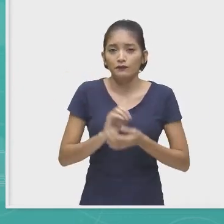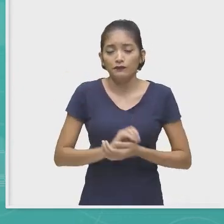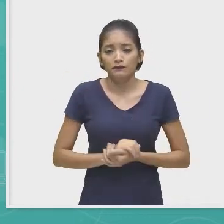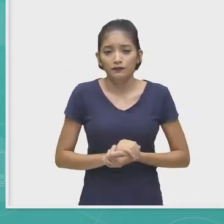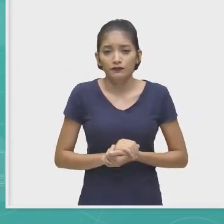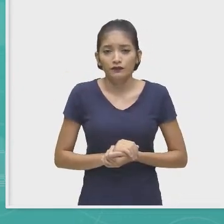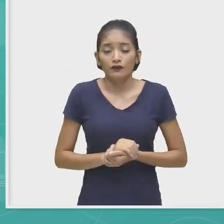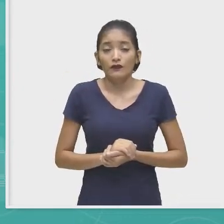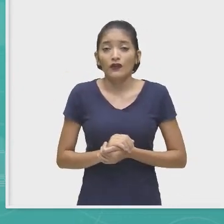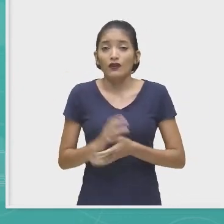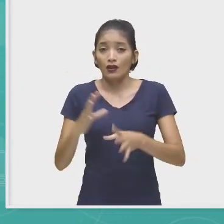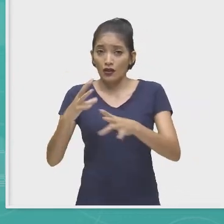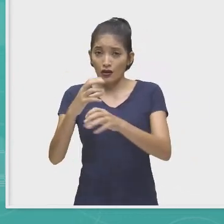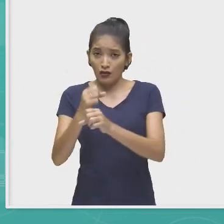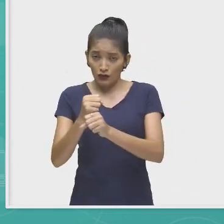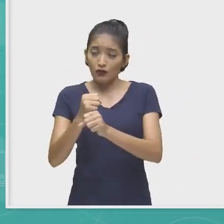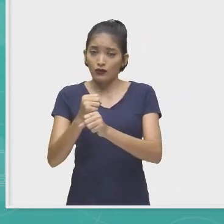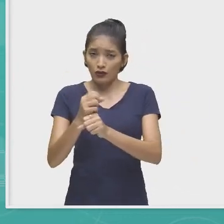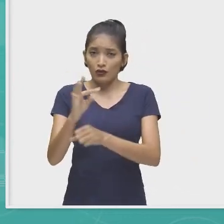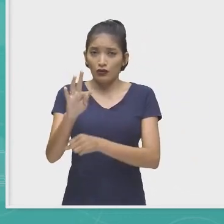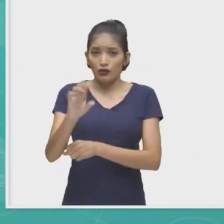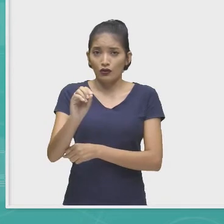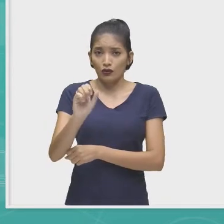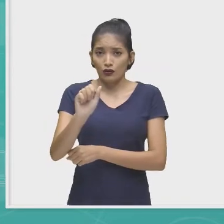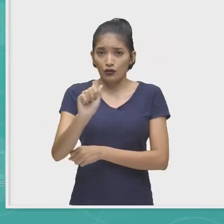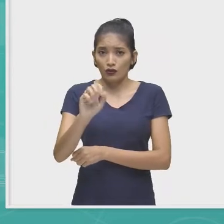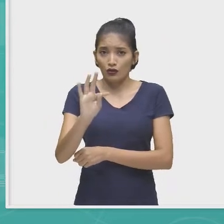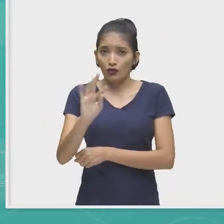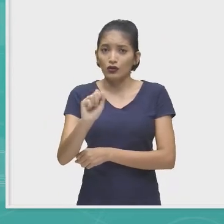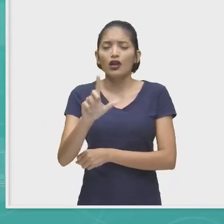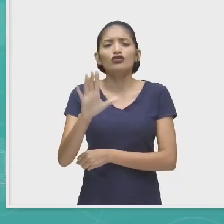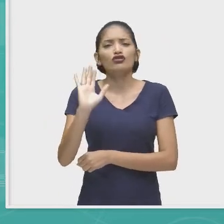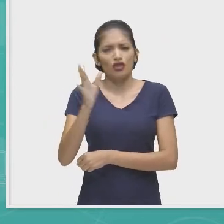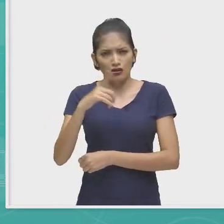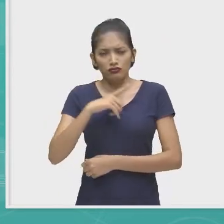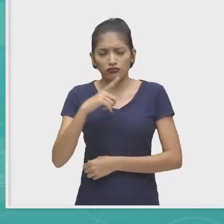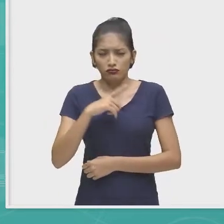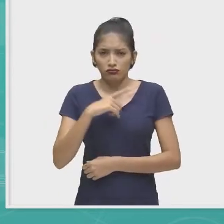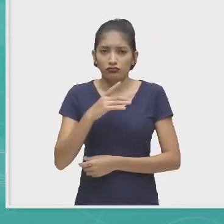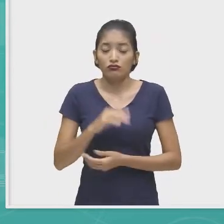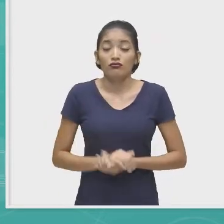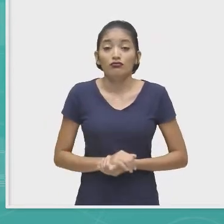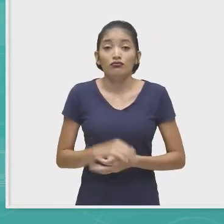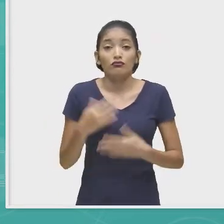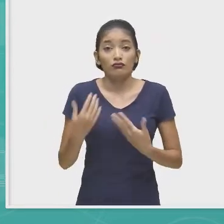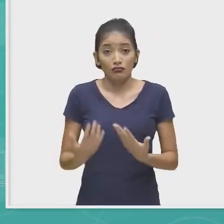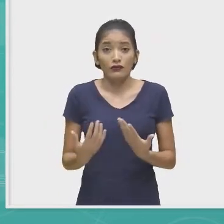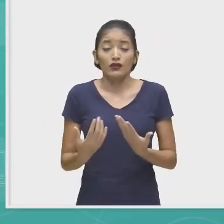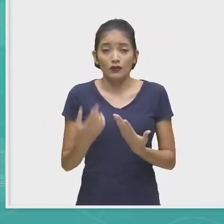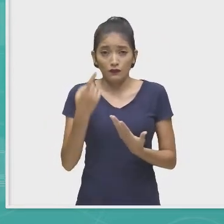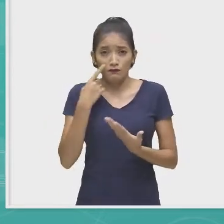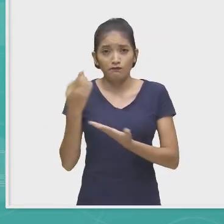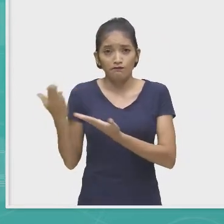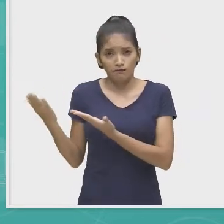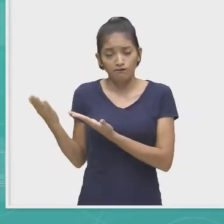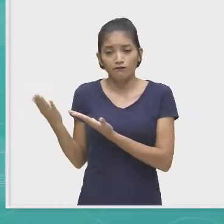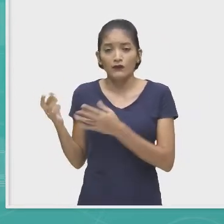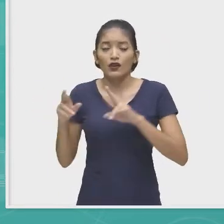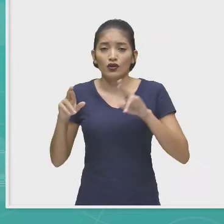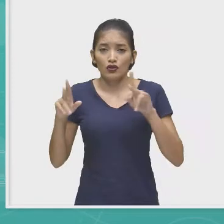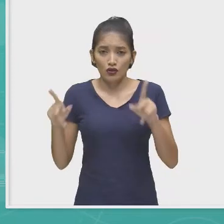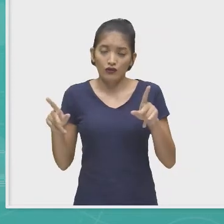vai ser igual ao total que nós possuíamos. Nessa operação aqui, que é a diferença, que é